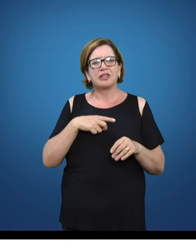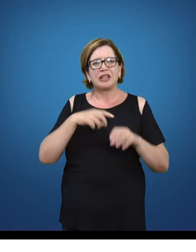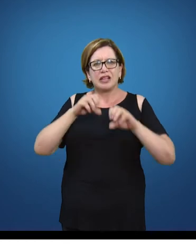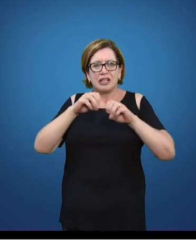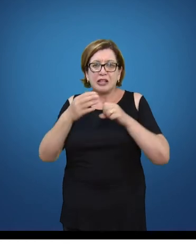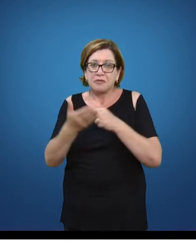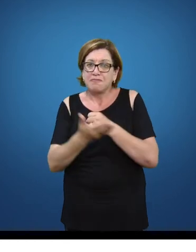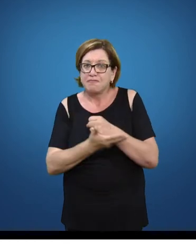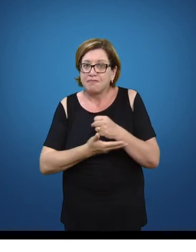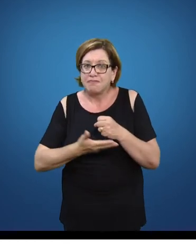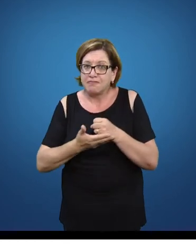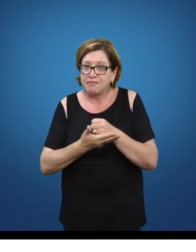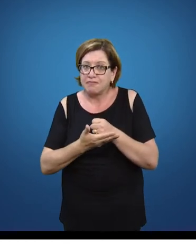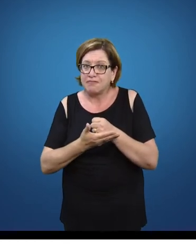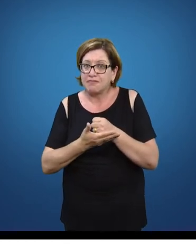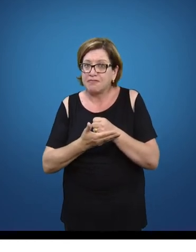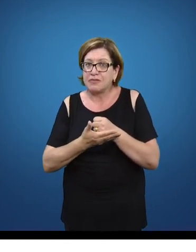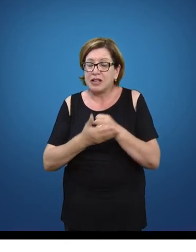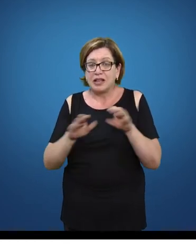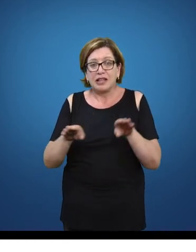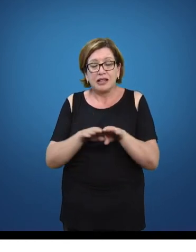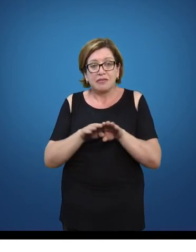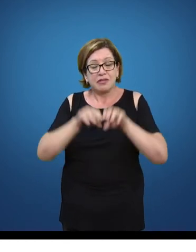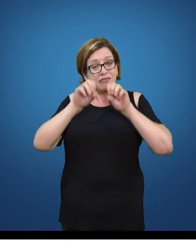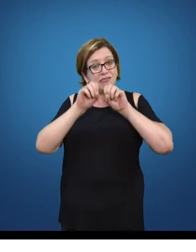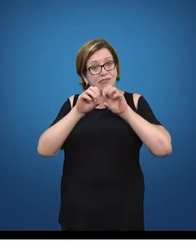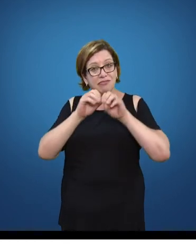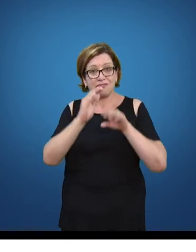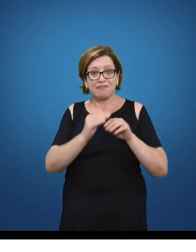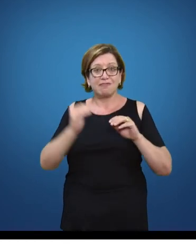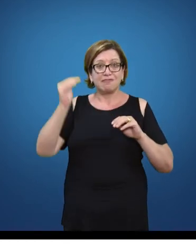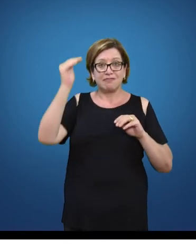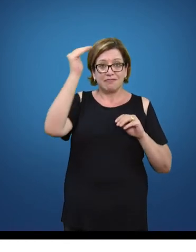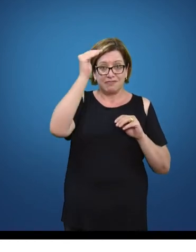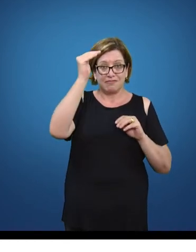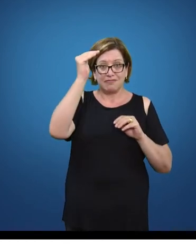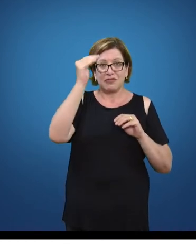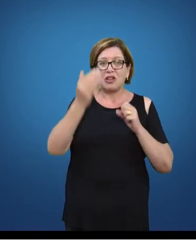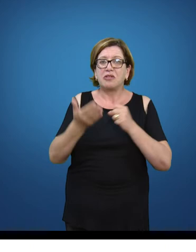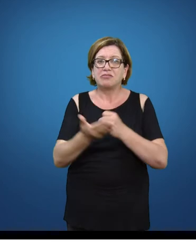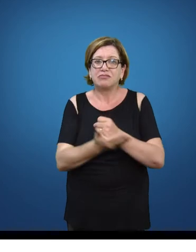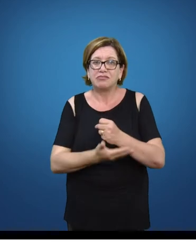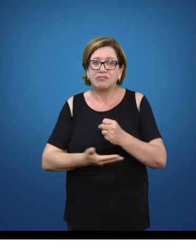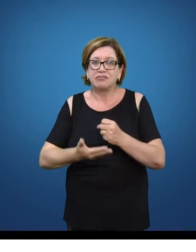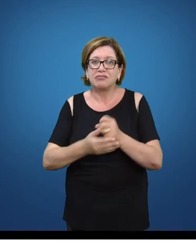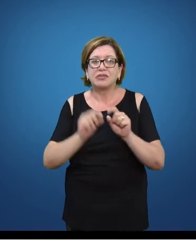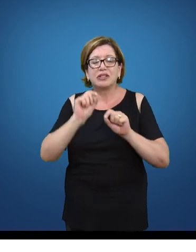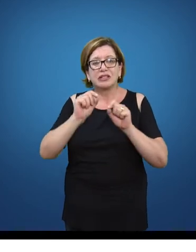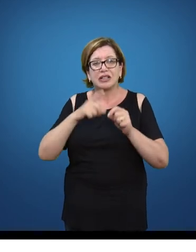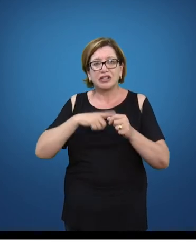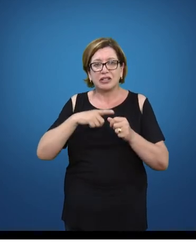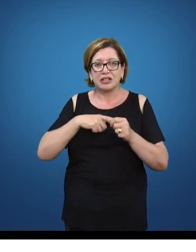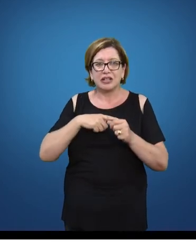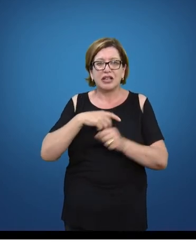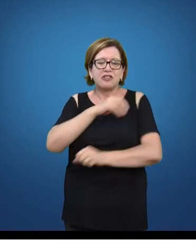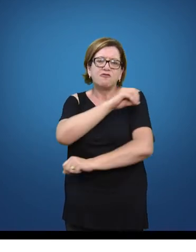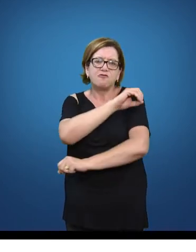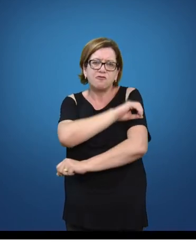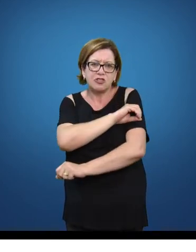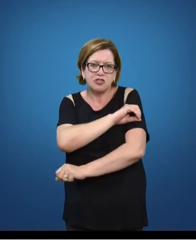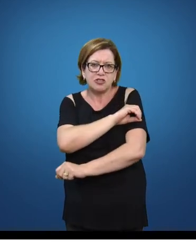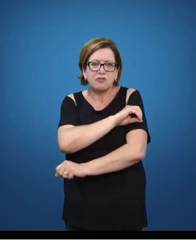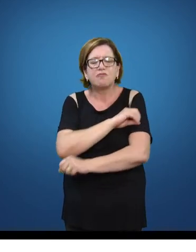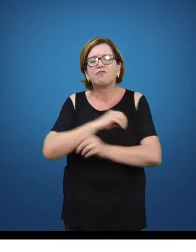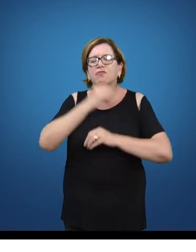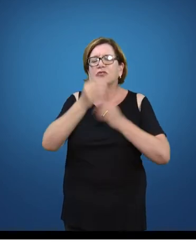básica e ensino superior dentro da educação básica nós temos a educação infantil o